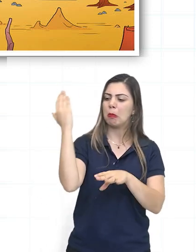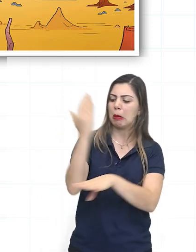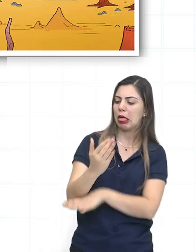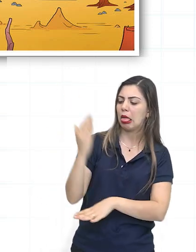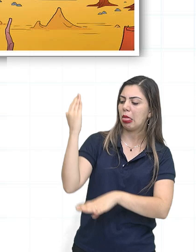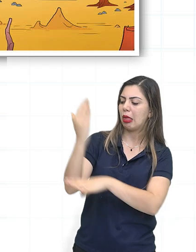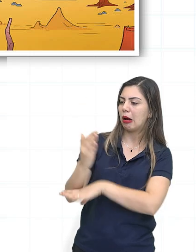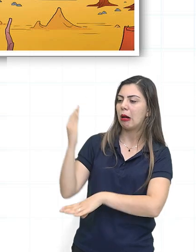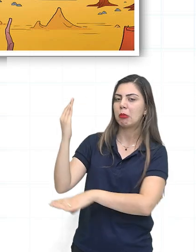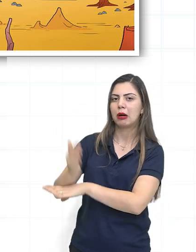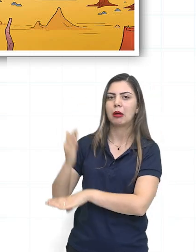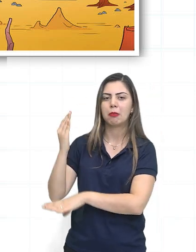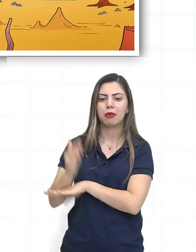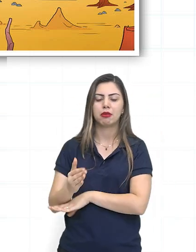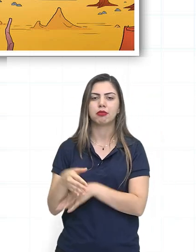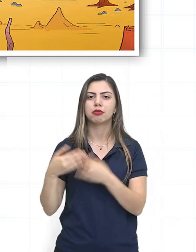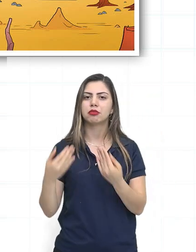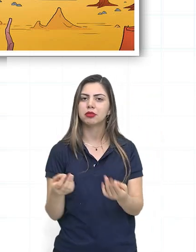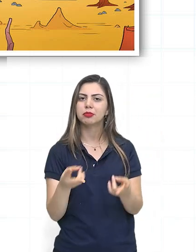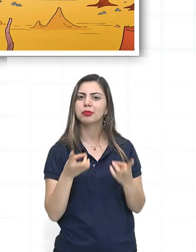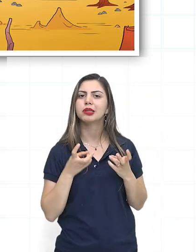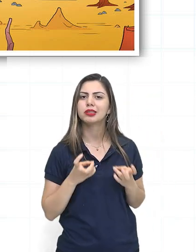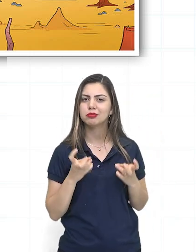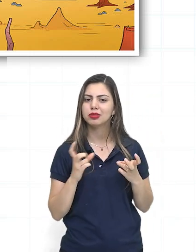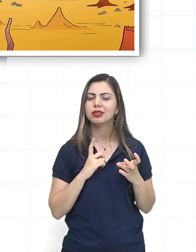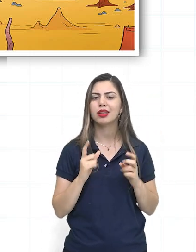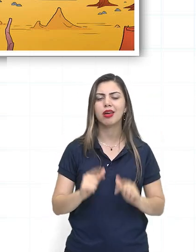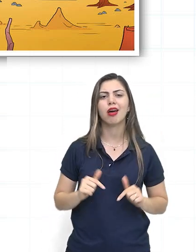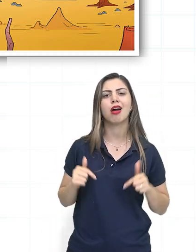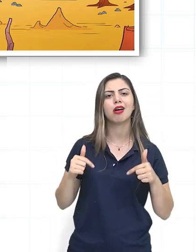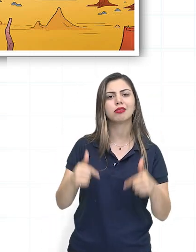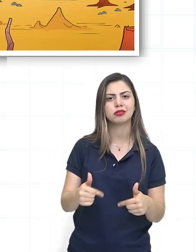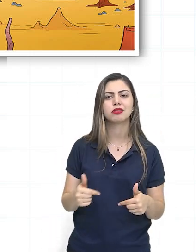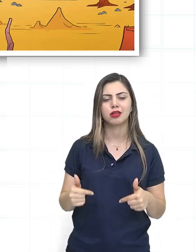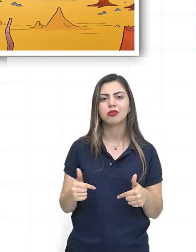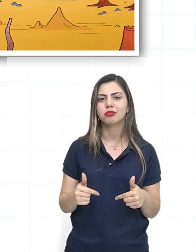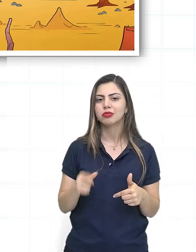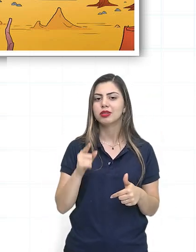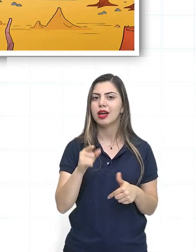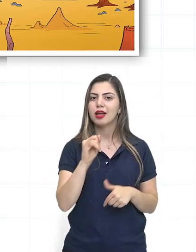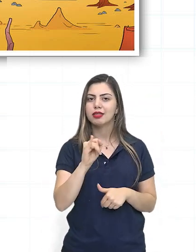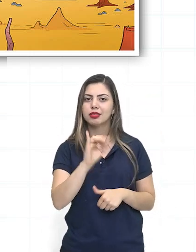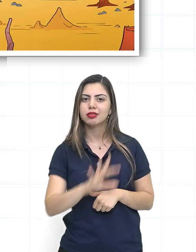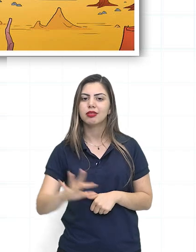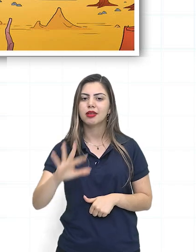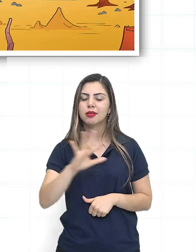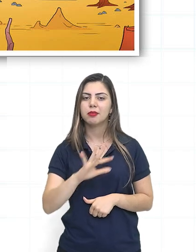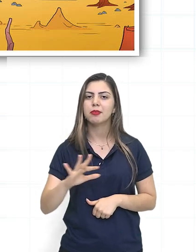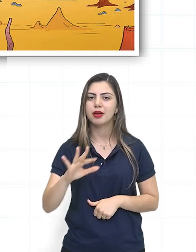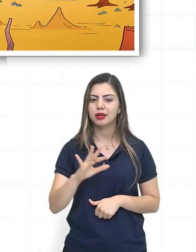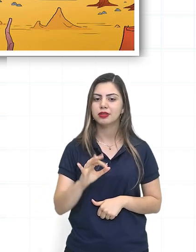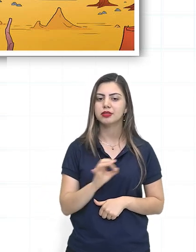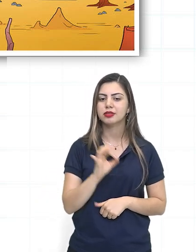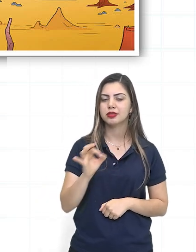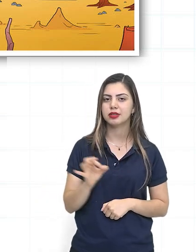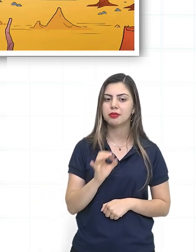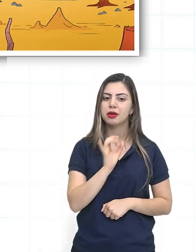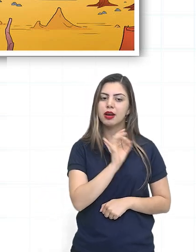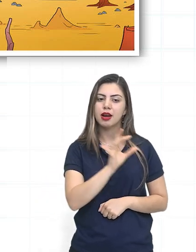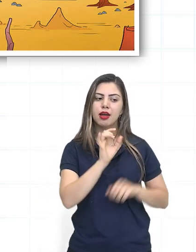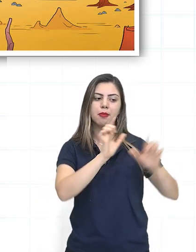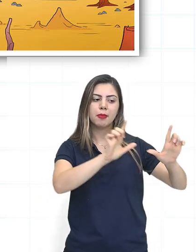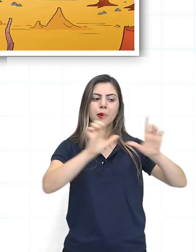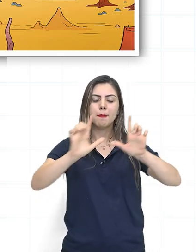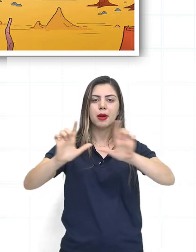né? Então, por meio dessas ações, né, que estão acontecendo no cada um